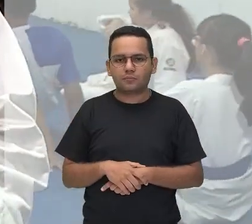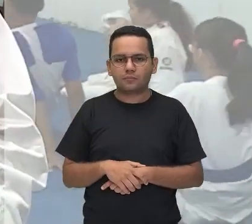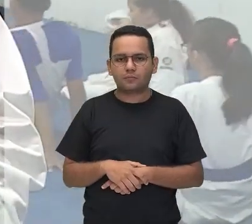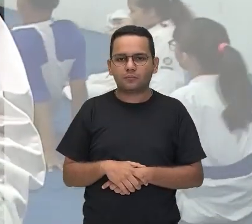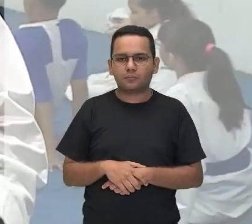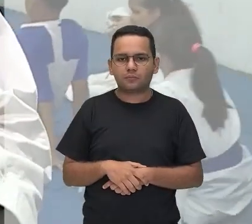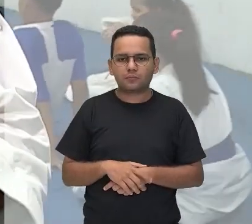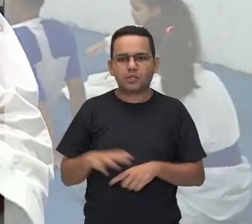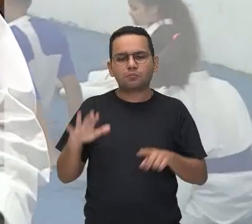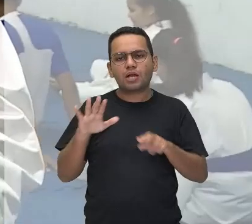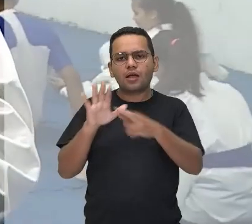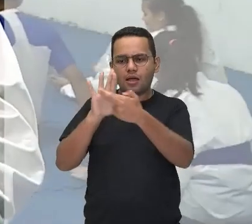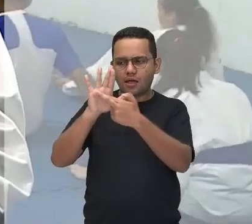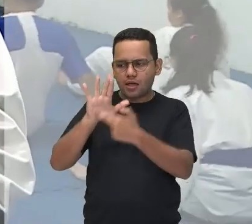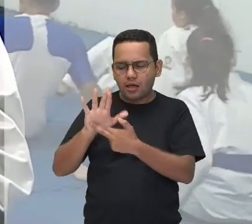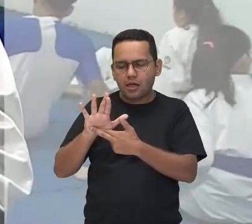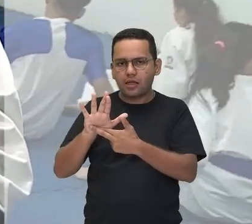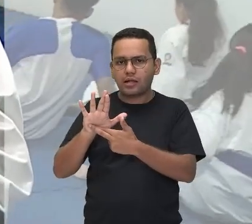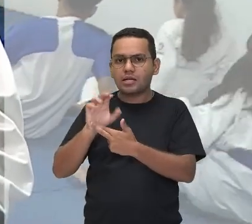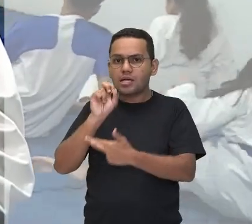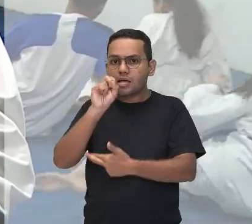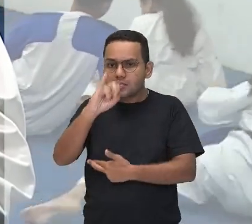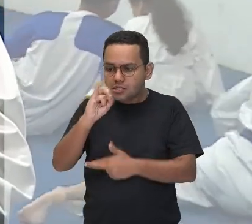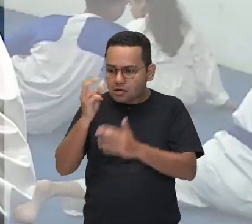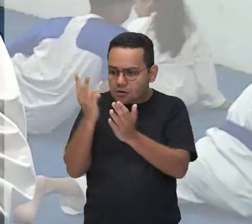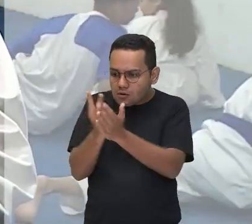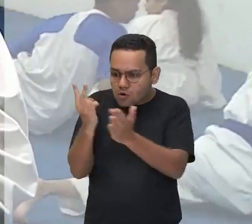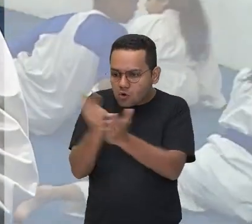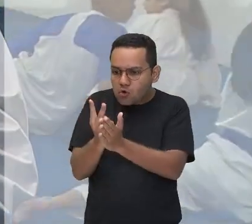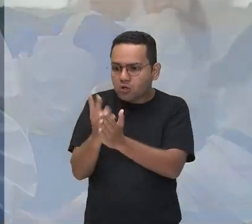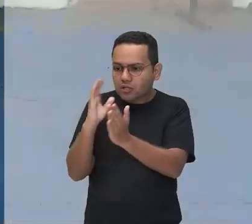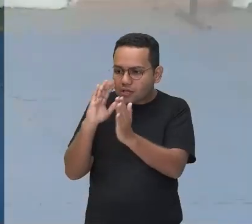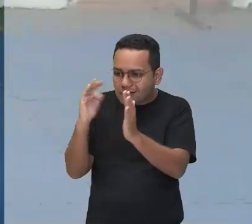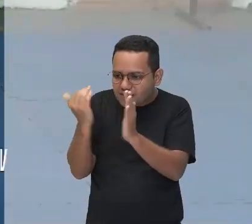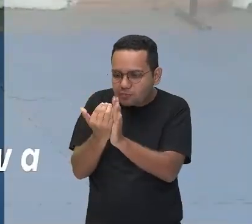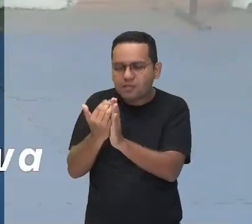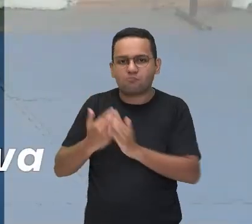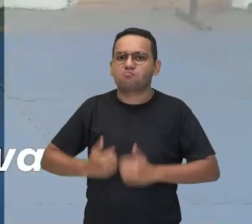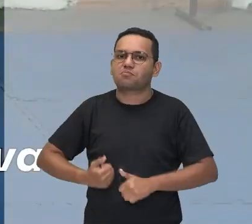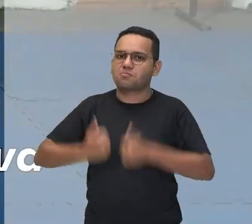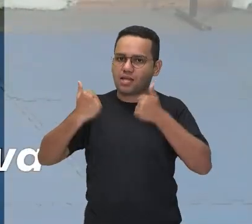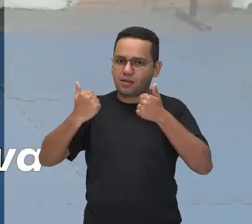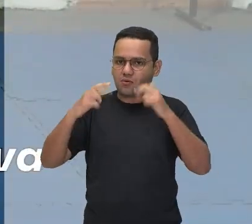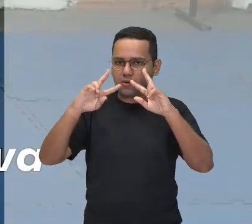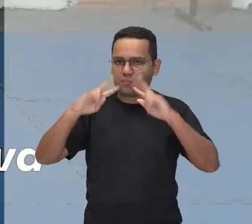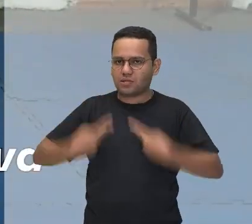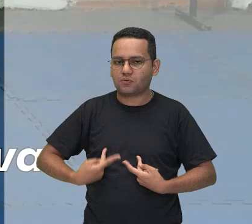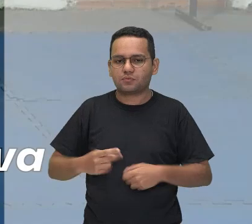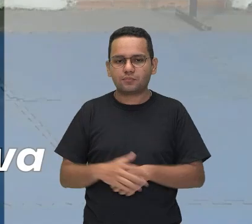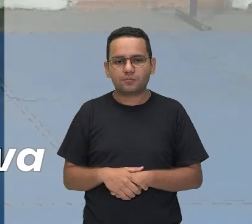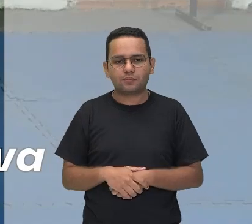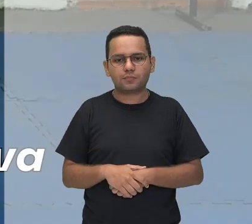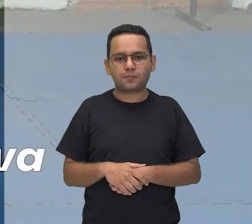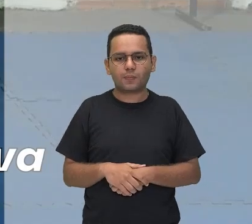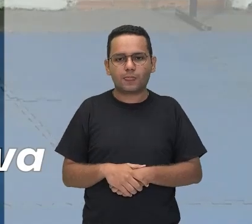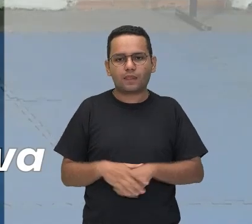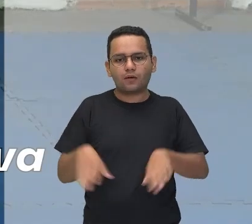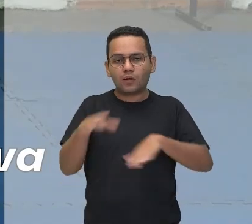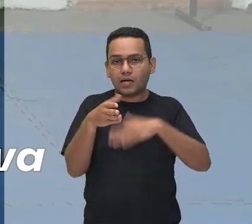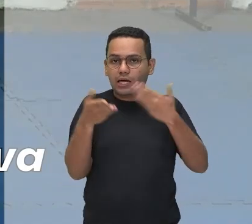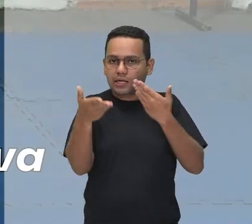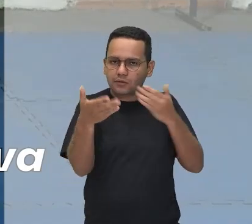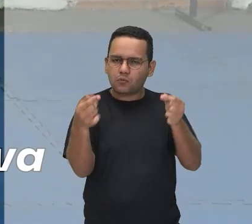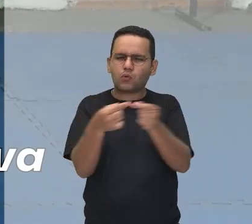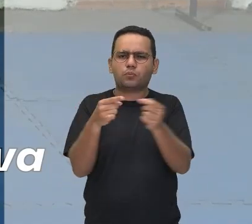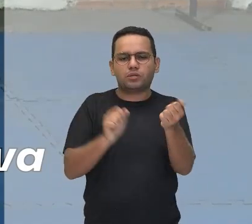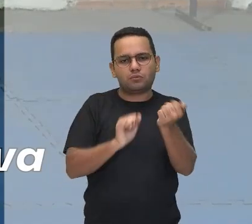a nossa vida comum, só melhora o cidadão como um todo, o indivíduo como um todo. O Karatê é uma modalidade esportiva, mas que também nos